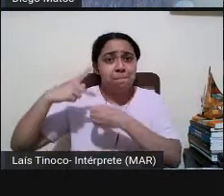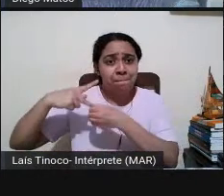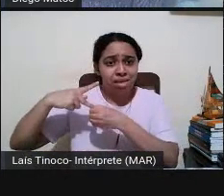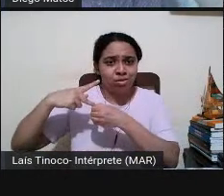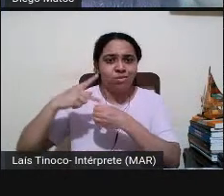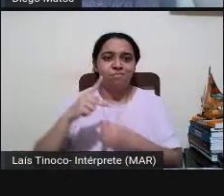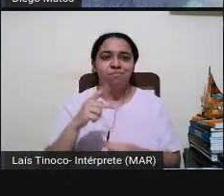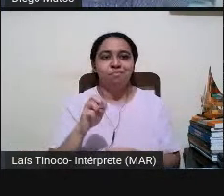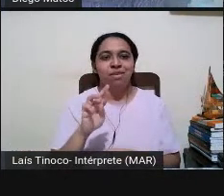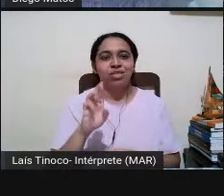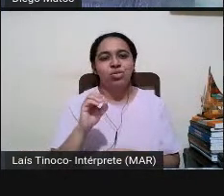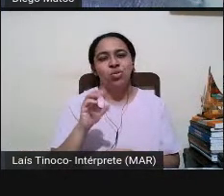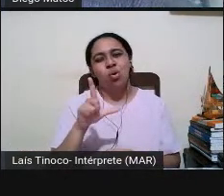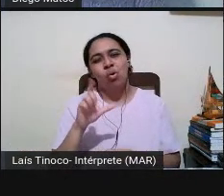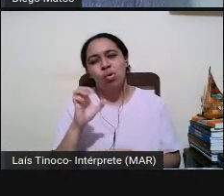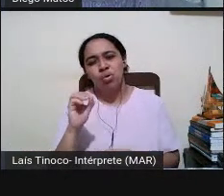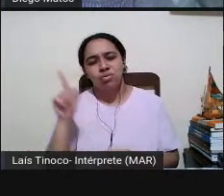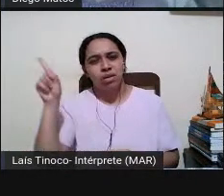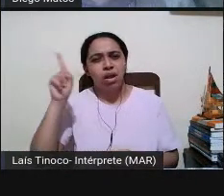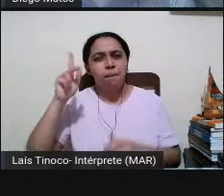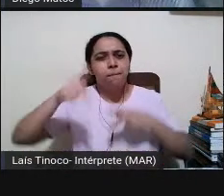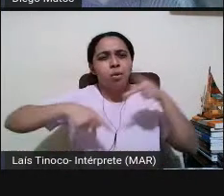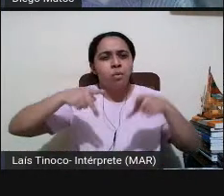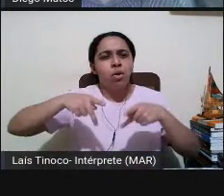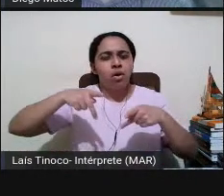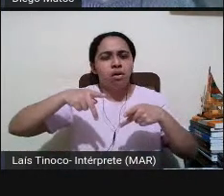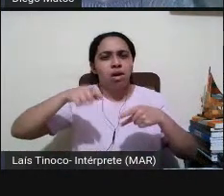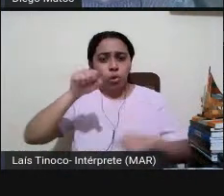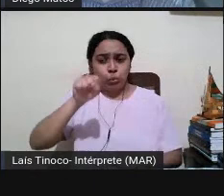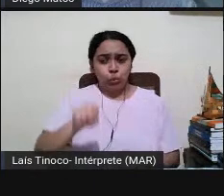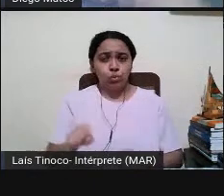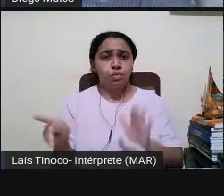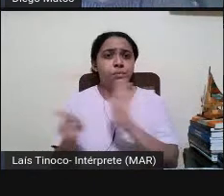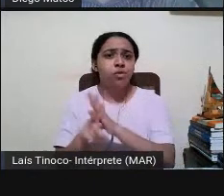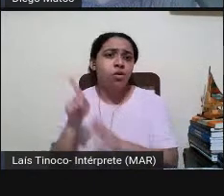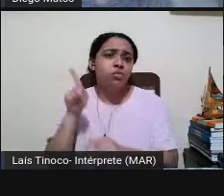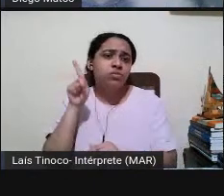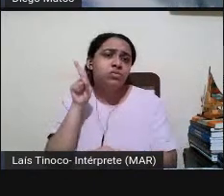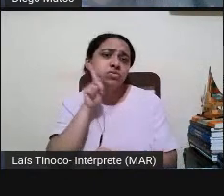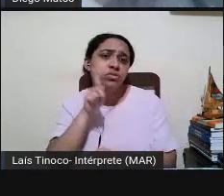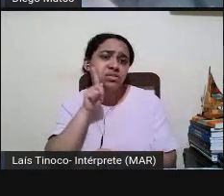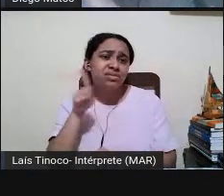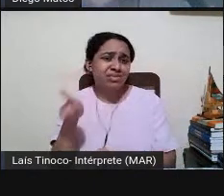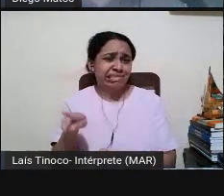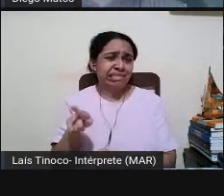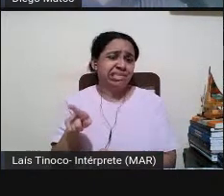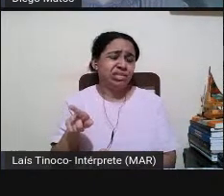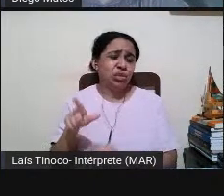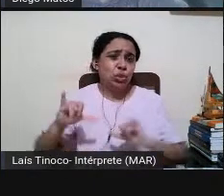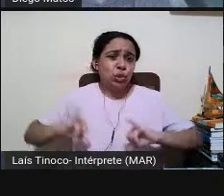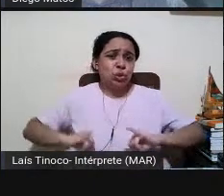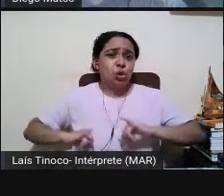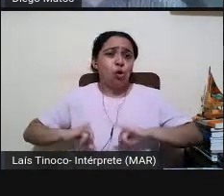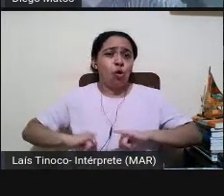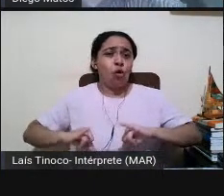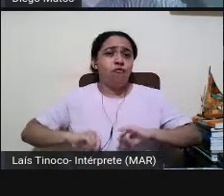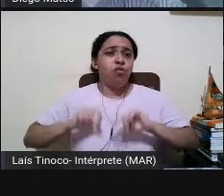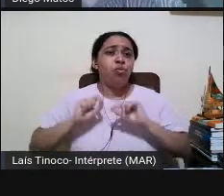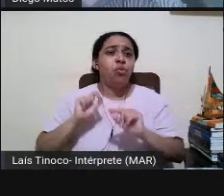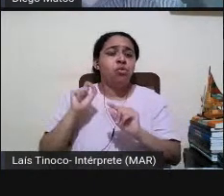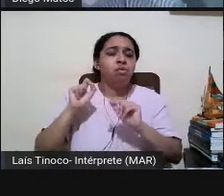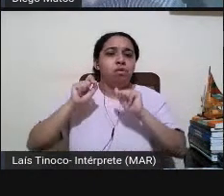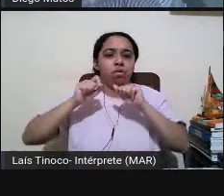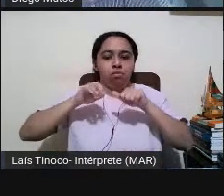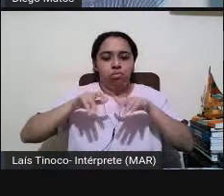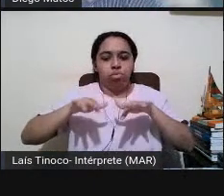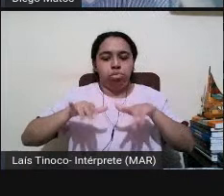na Costa Sul do litoral norte-americano que até hoje São impactados por conta desse Impacto de derrame de